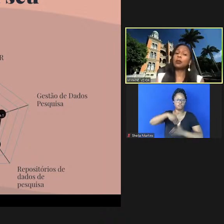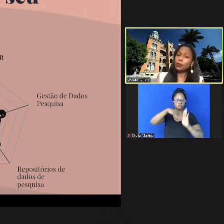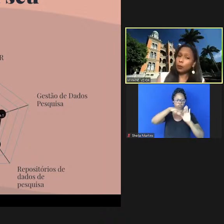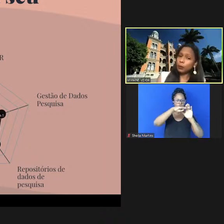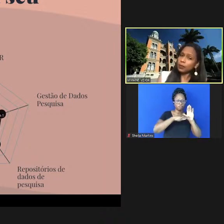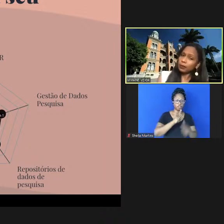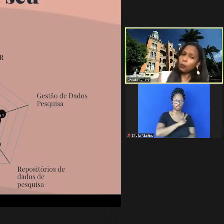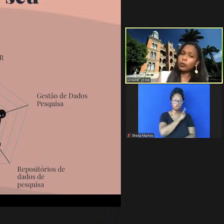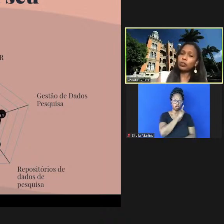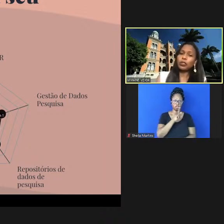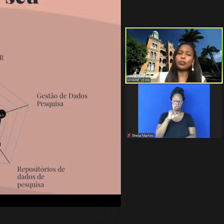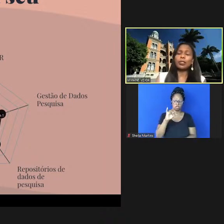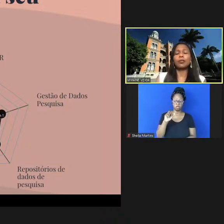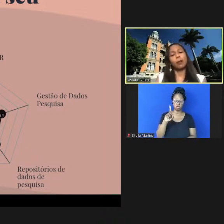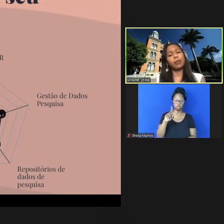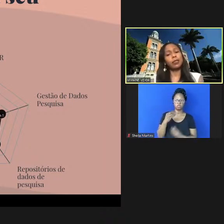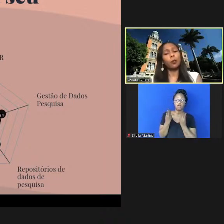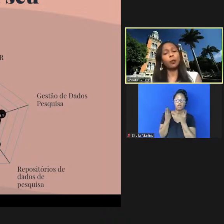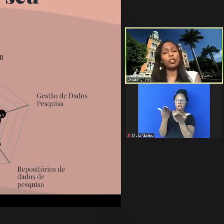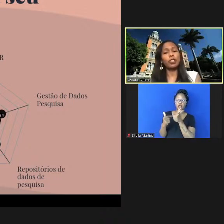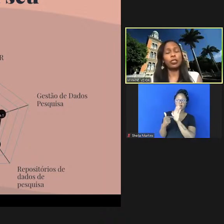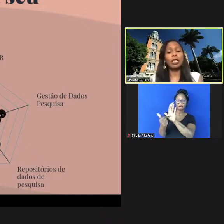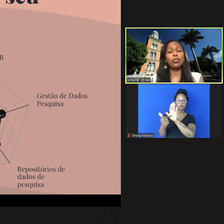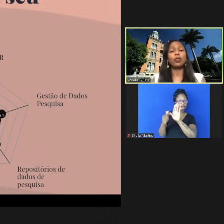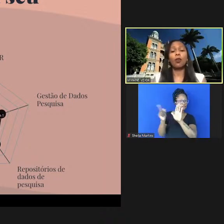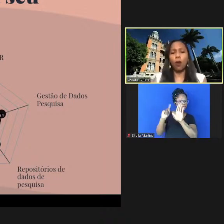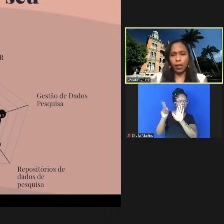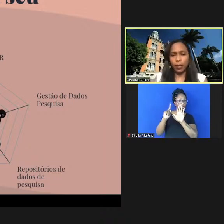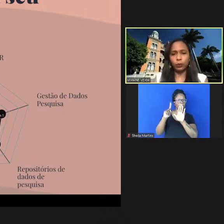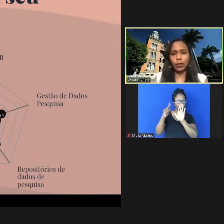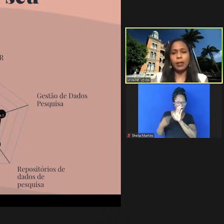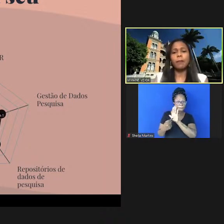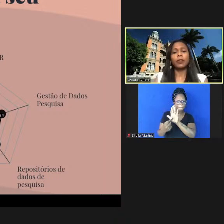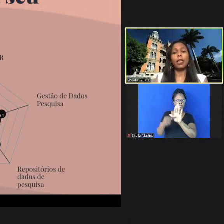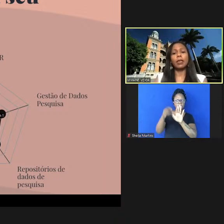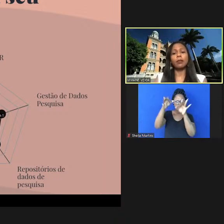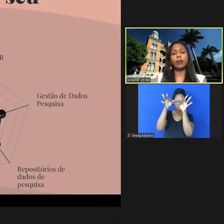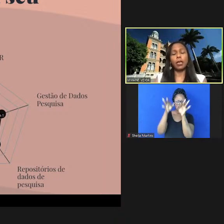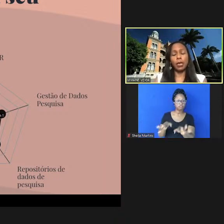e não é só apresentar o plano de gestão de dados tem que apresentar um plano de gestão de dados correto